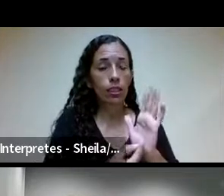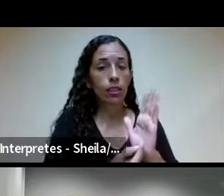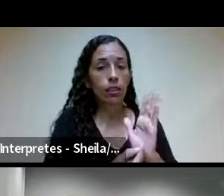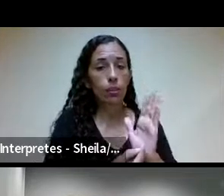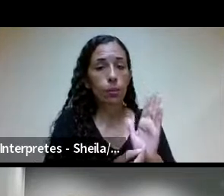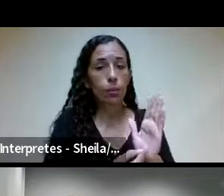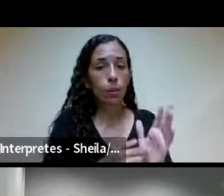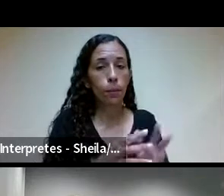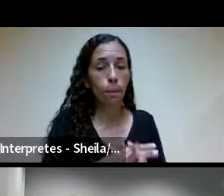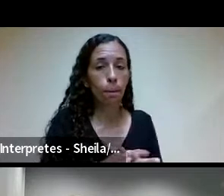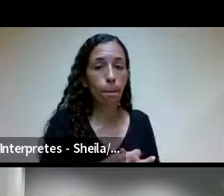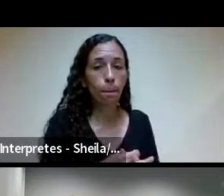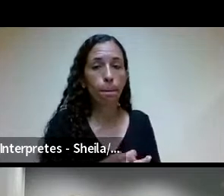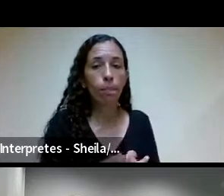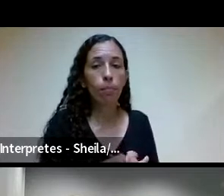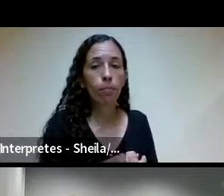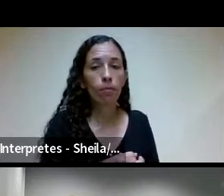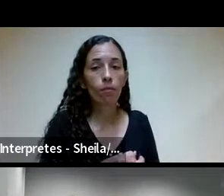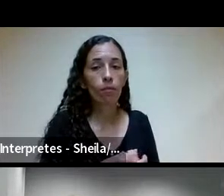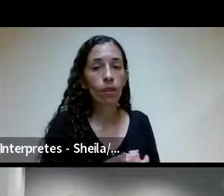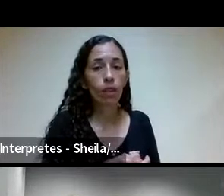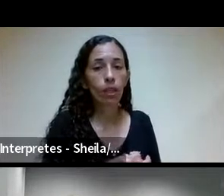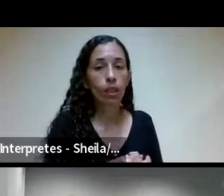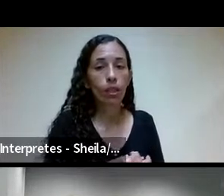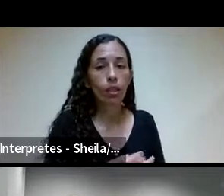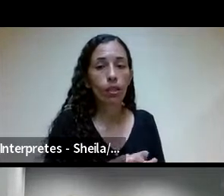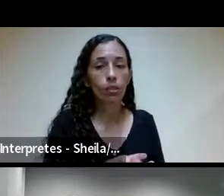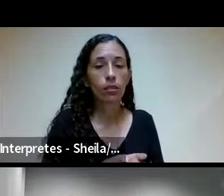meio de correio eletrônico